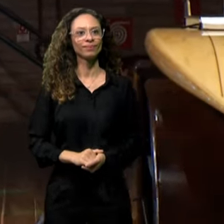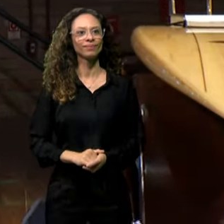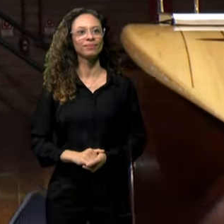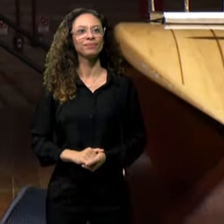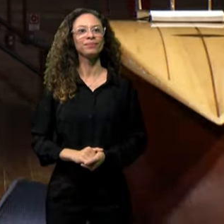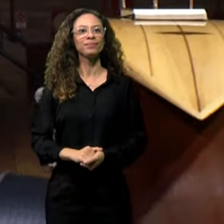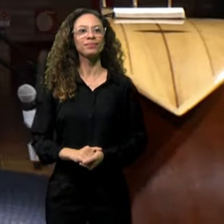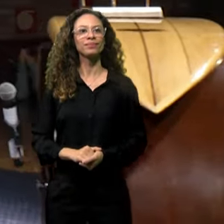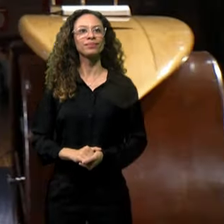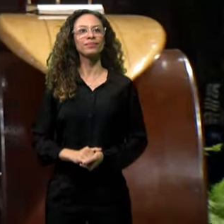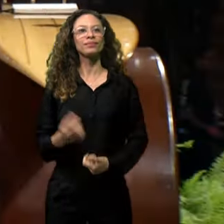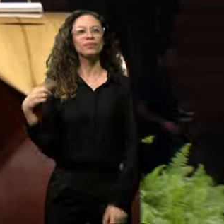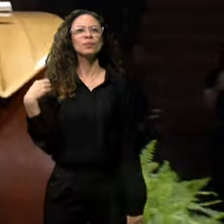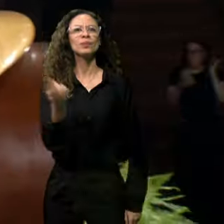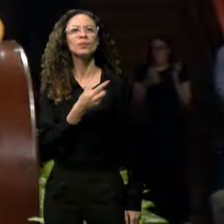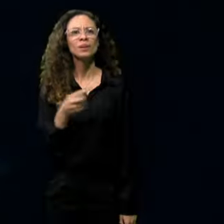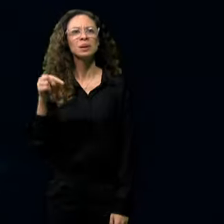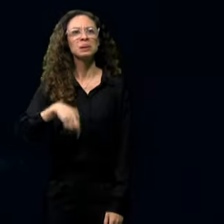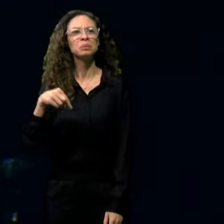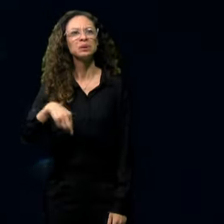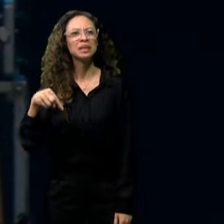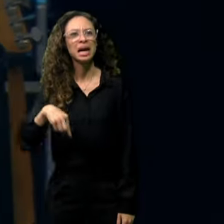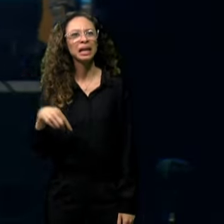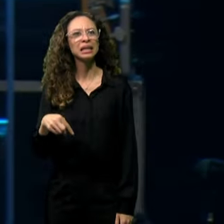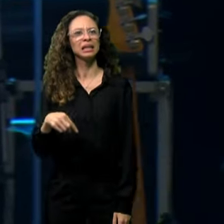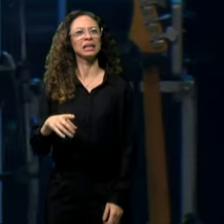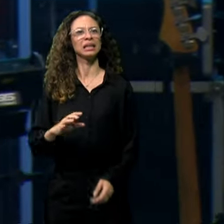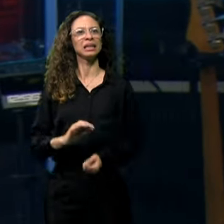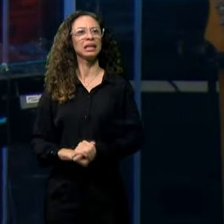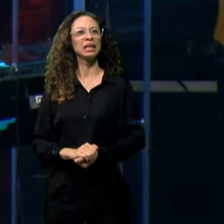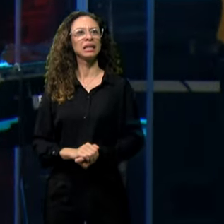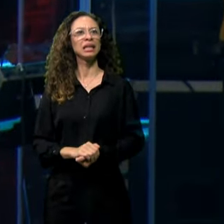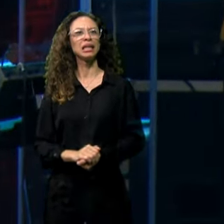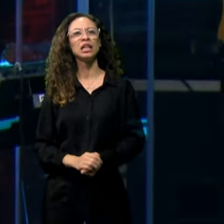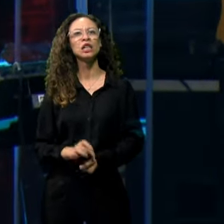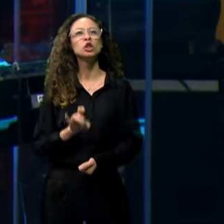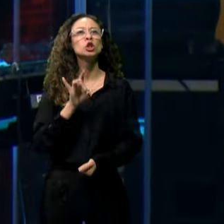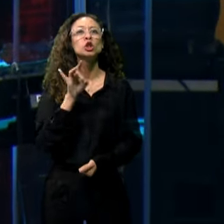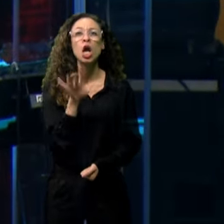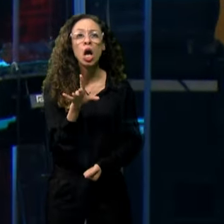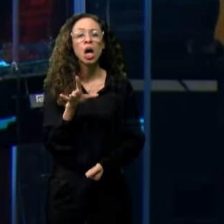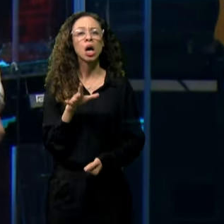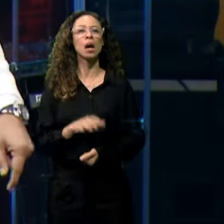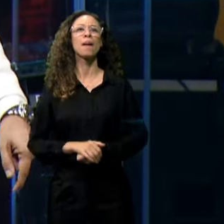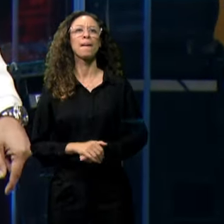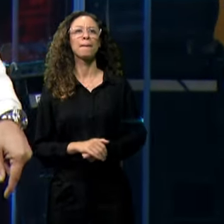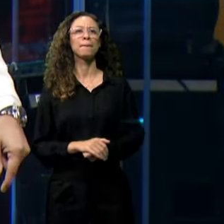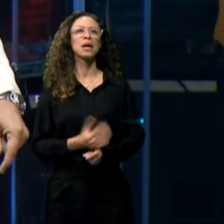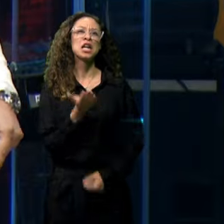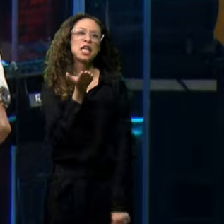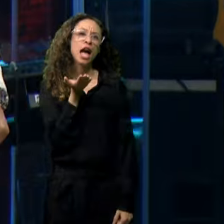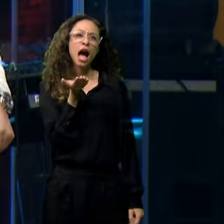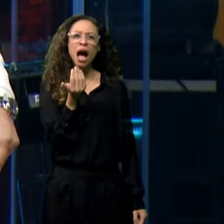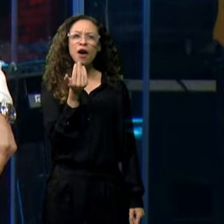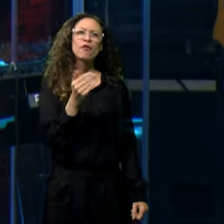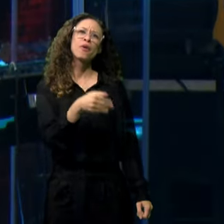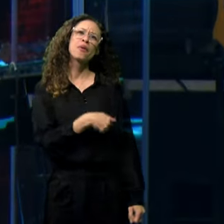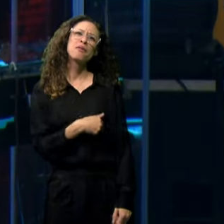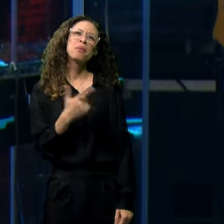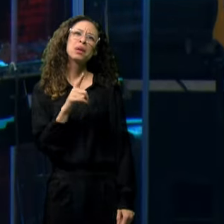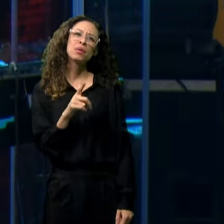não estamos para matar a fome estamos para ser usado como Olhe com o Espírito Santo usa o testemunho de